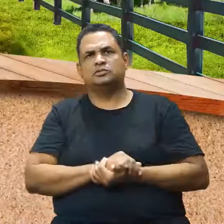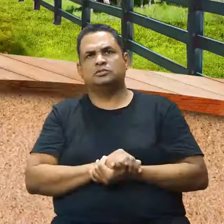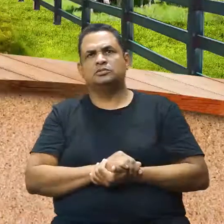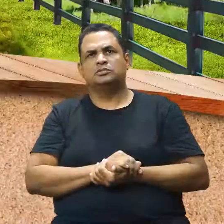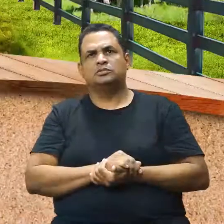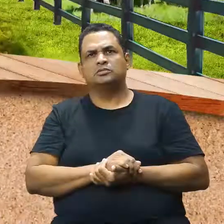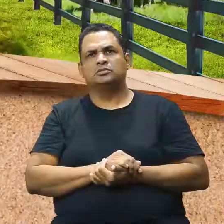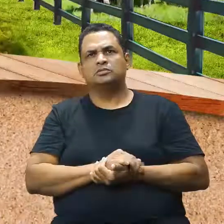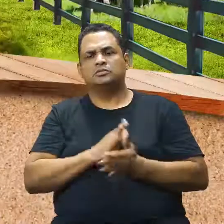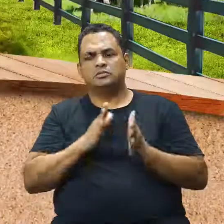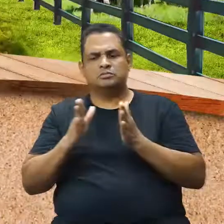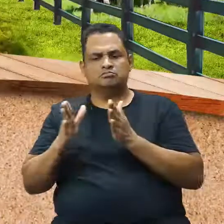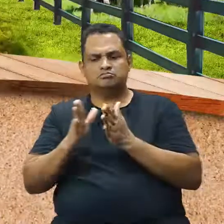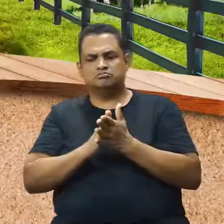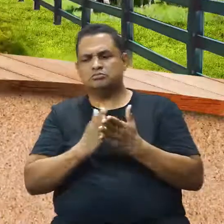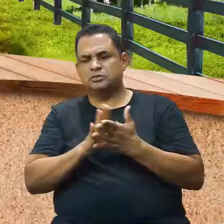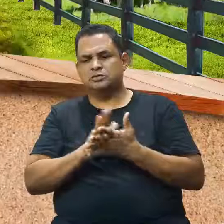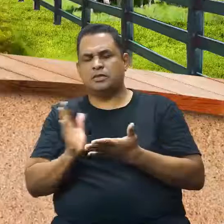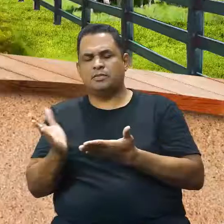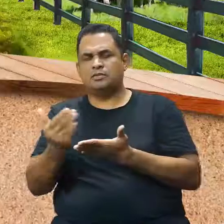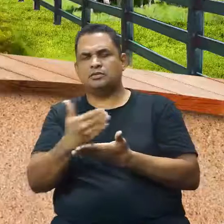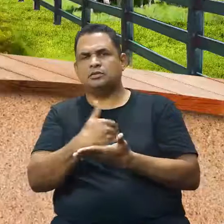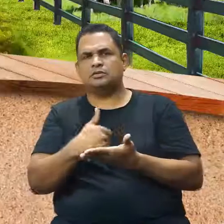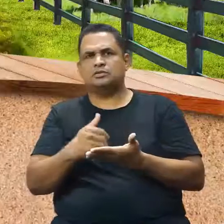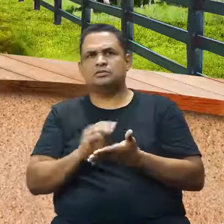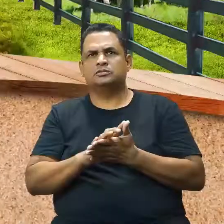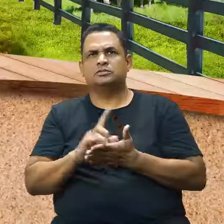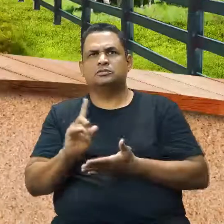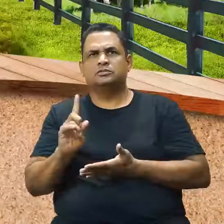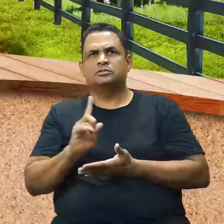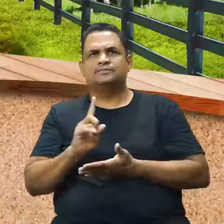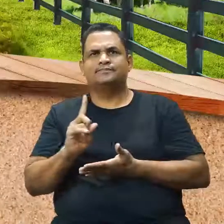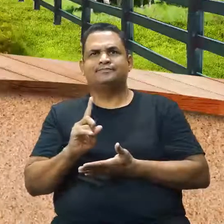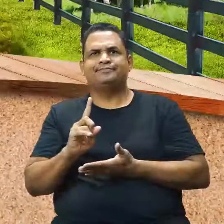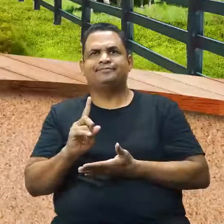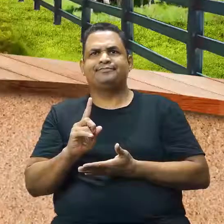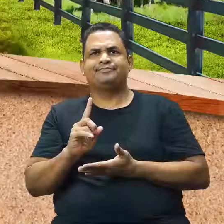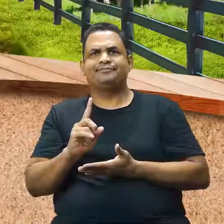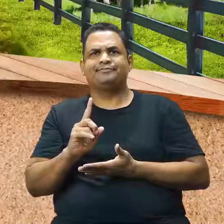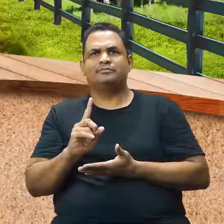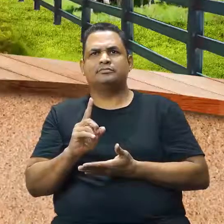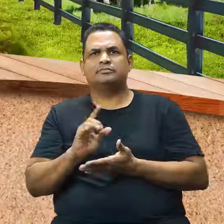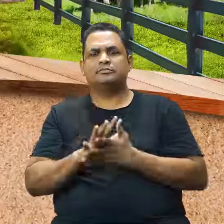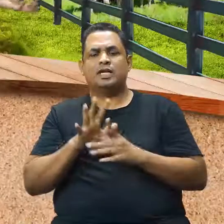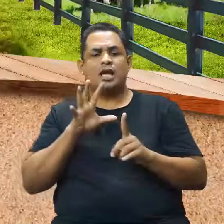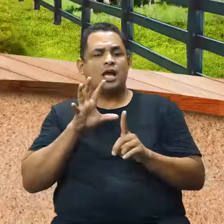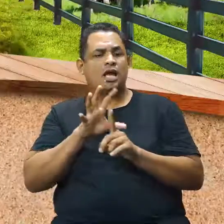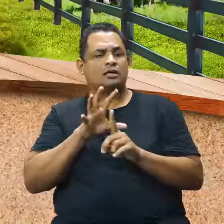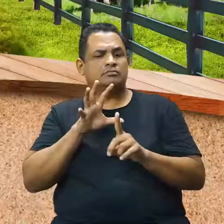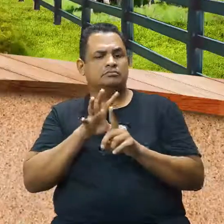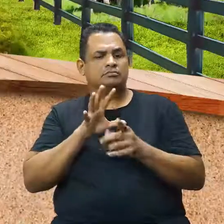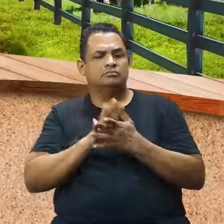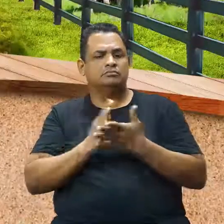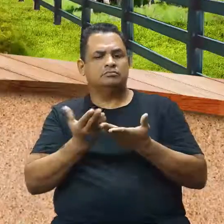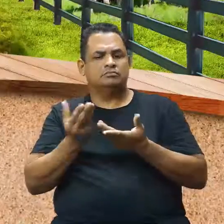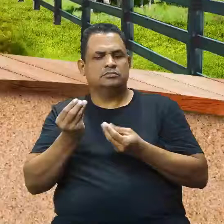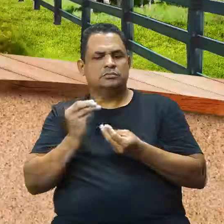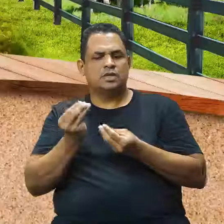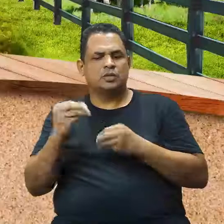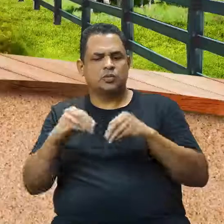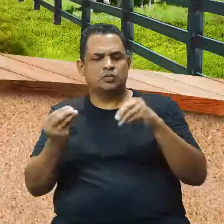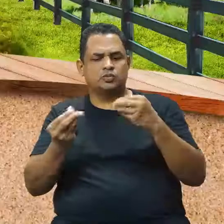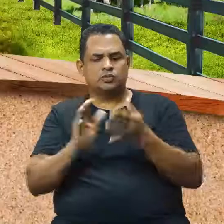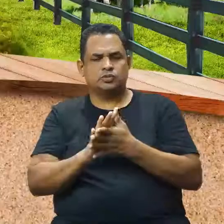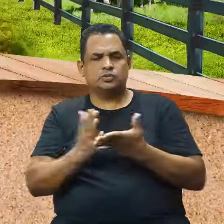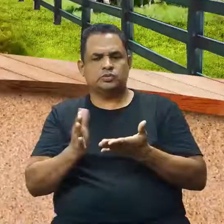vezes, na época de colher. Então, não é somente o ataque de formigas em cultivos que nós